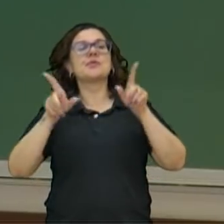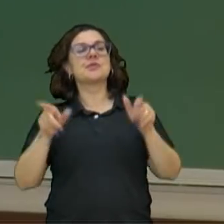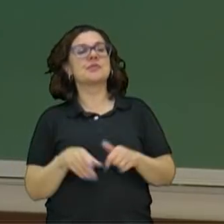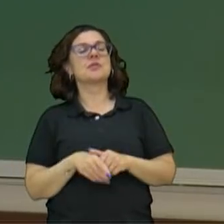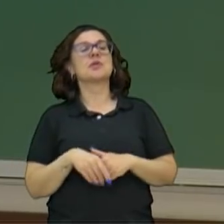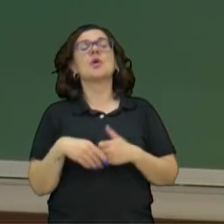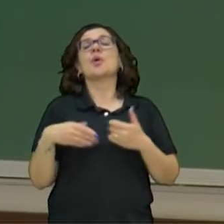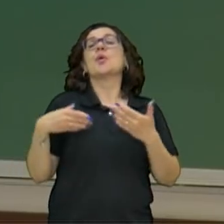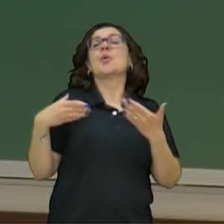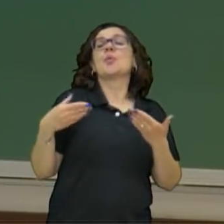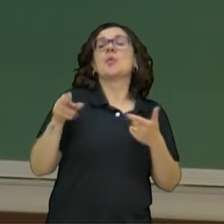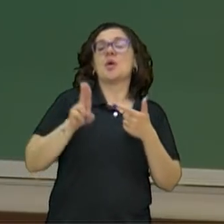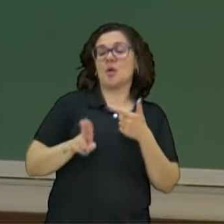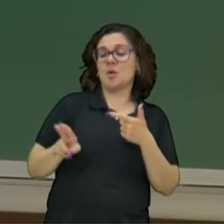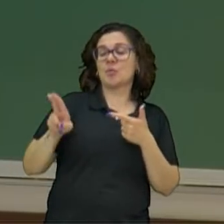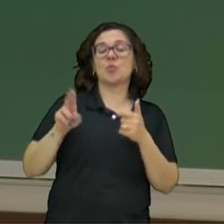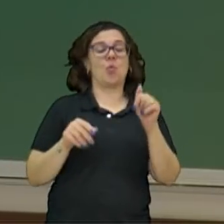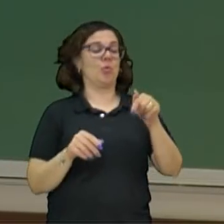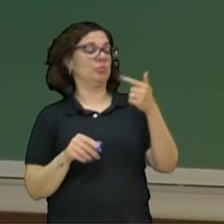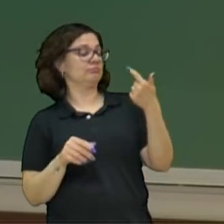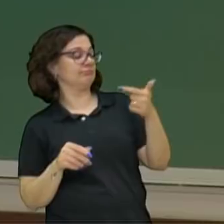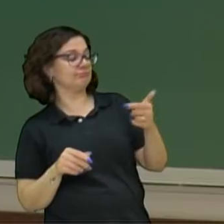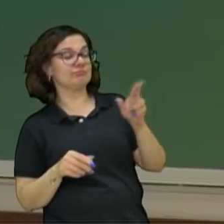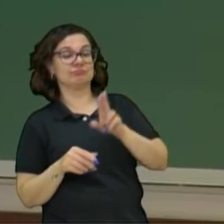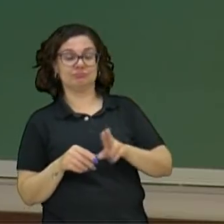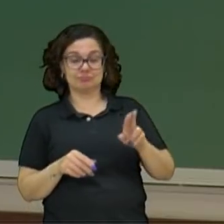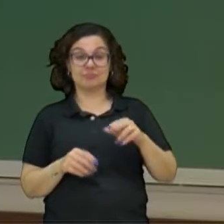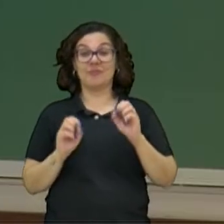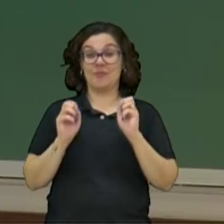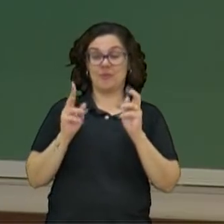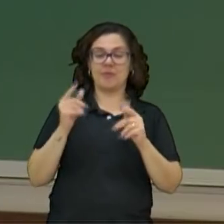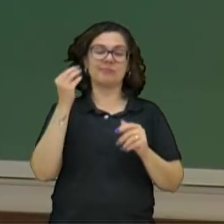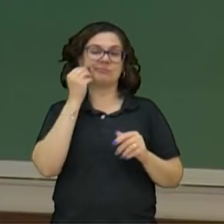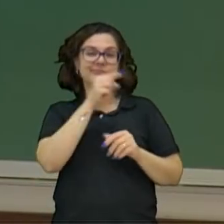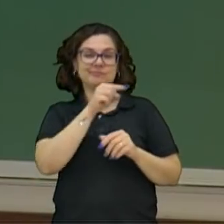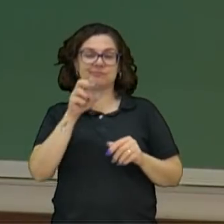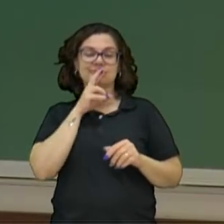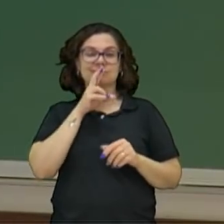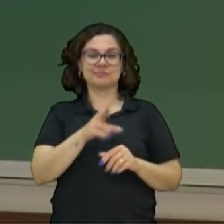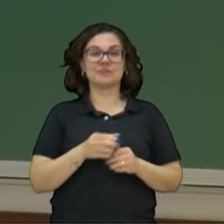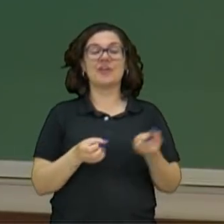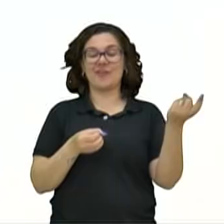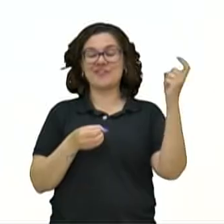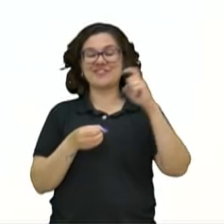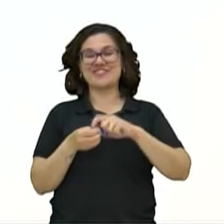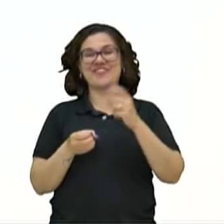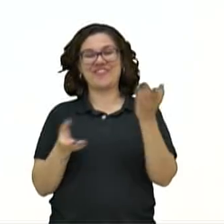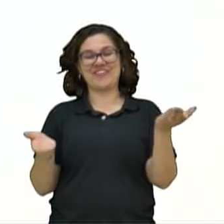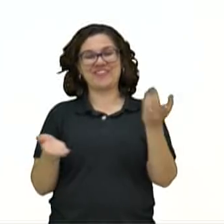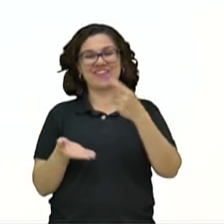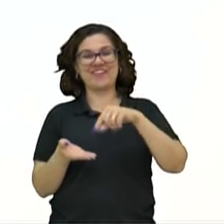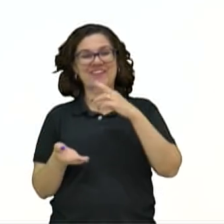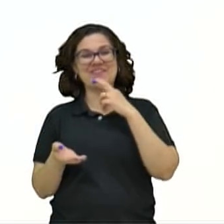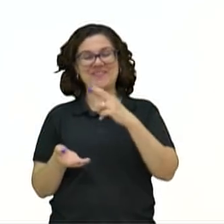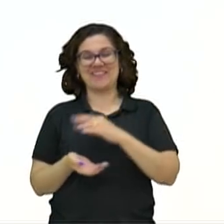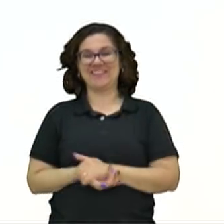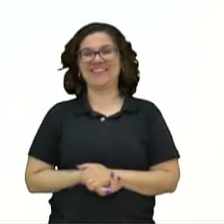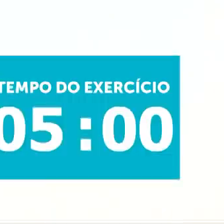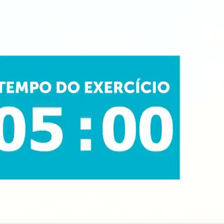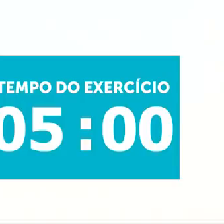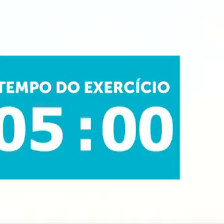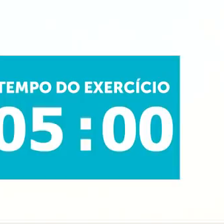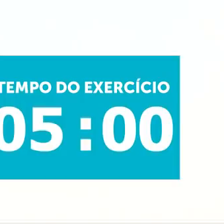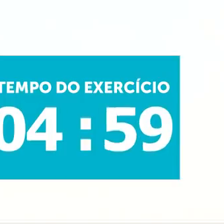outro, quando que um é recomendado ou não, tá? Então tenta responder aí e eu já volto aqui para a gente fazer a correção.